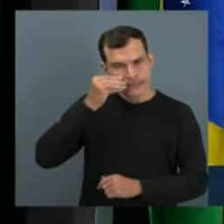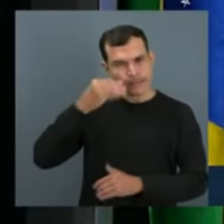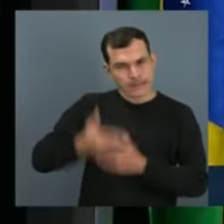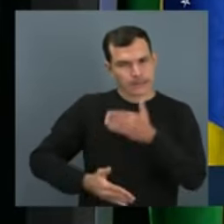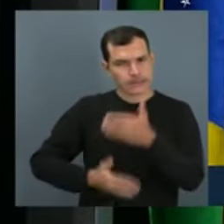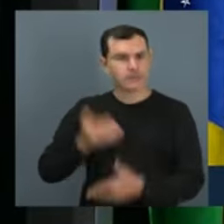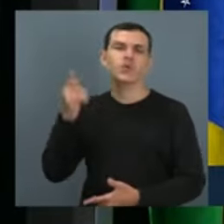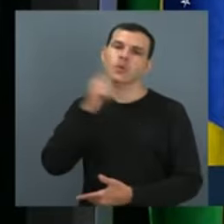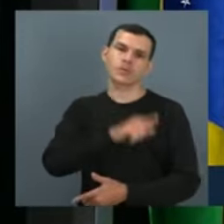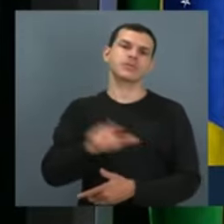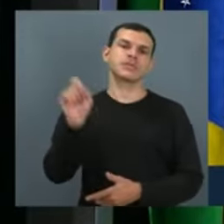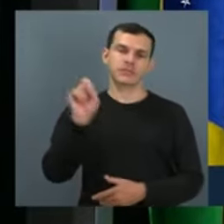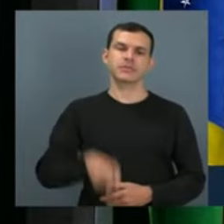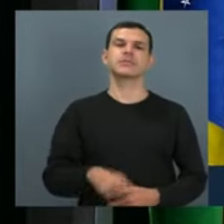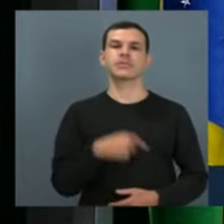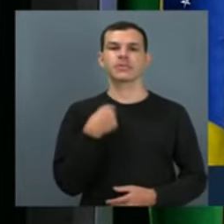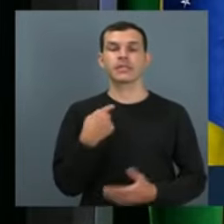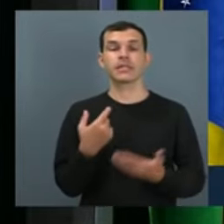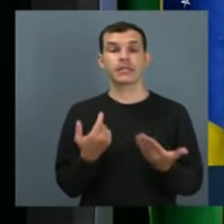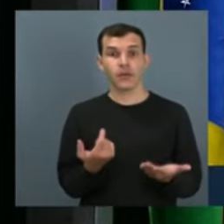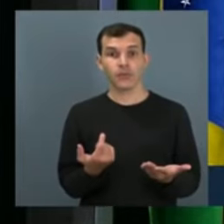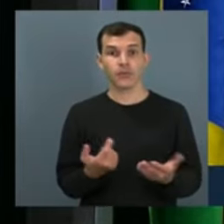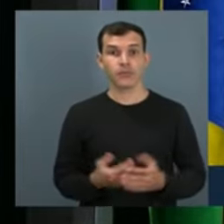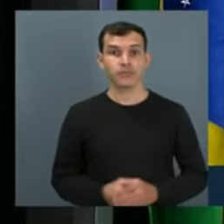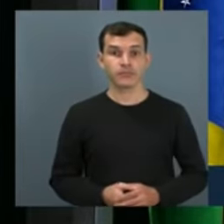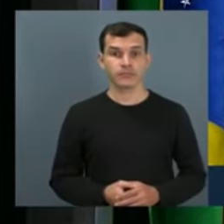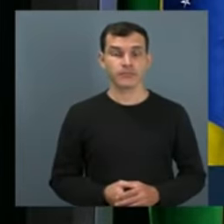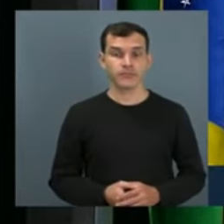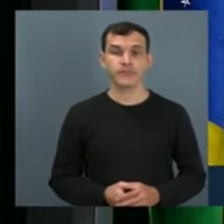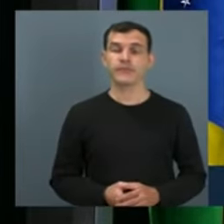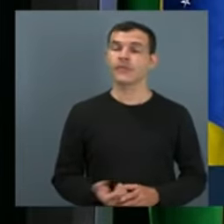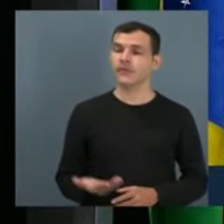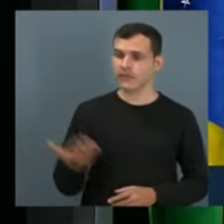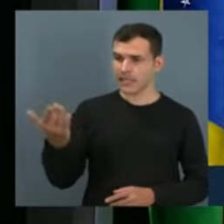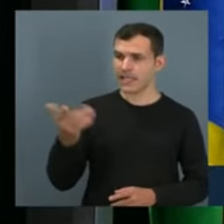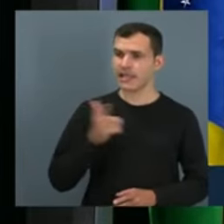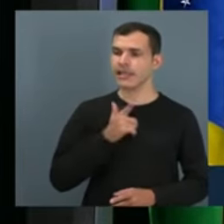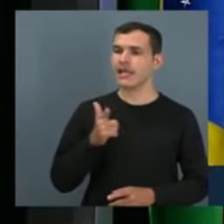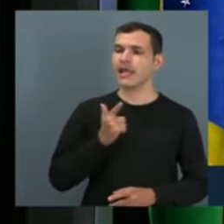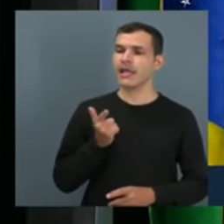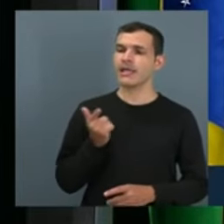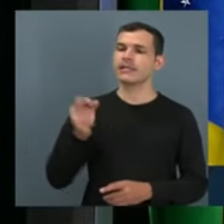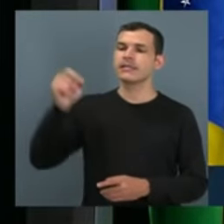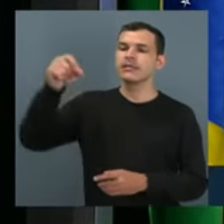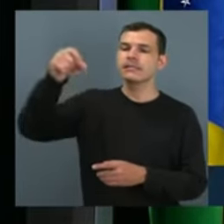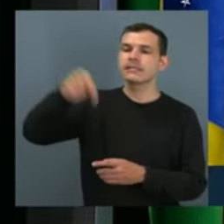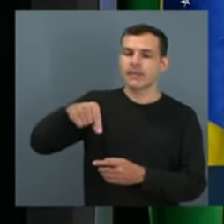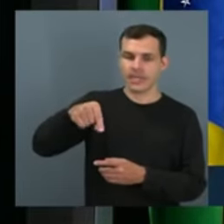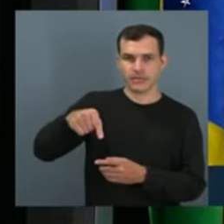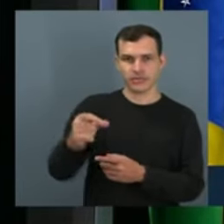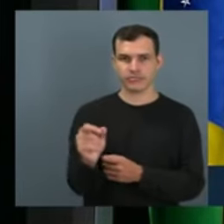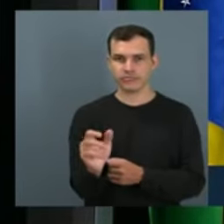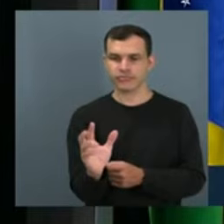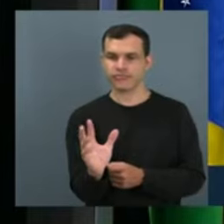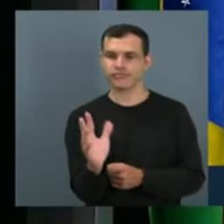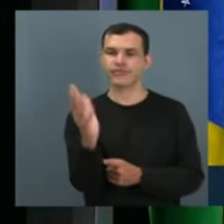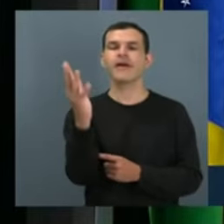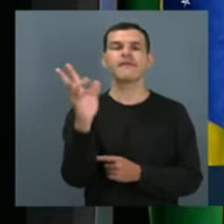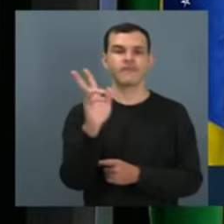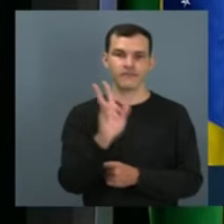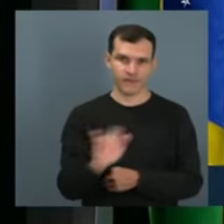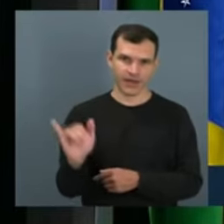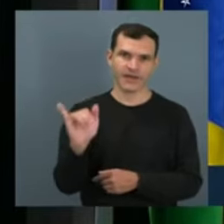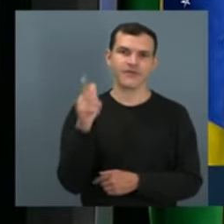conseguir. O senhor plantou sementes. Nós plantamos juntos. Essas sementes serão colhidas. Então, senhor presidente, eu peço